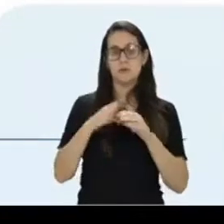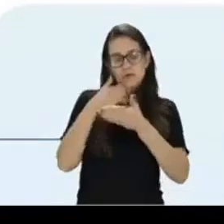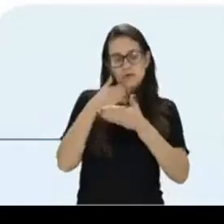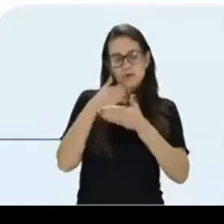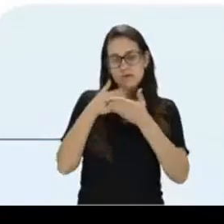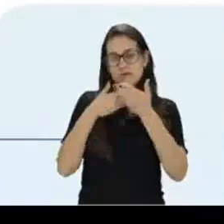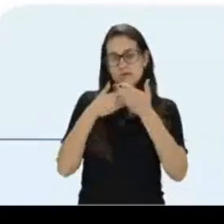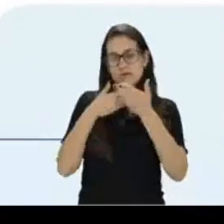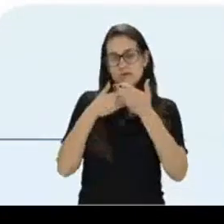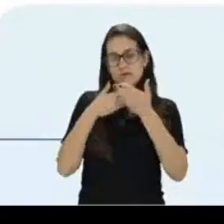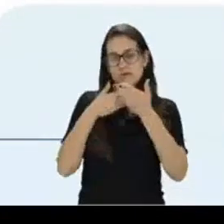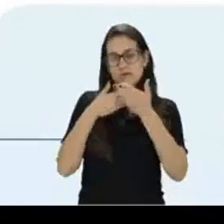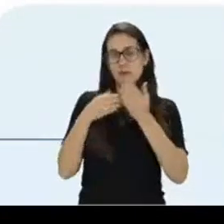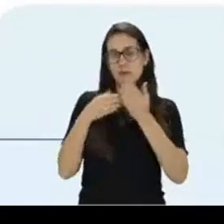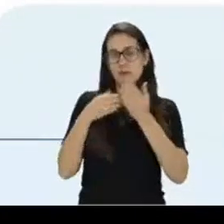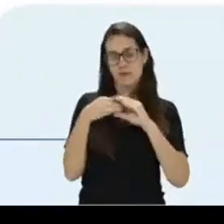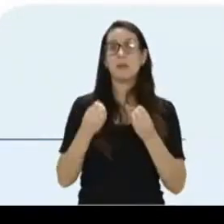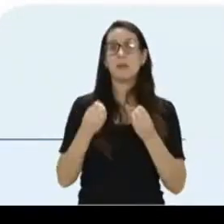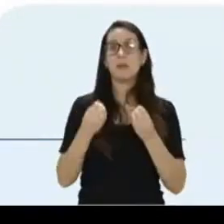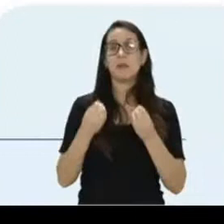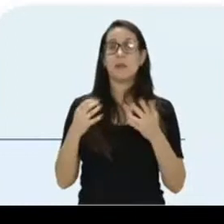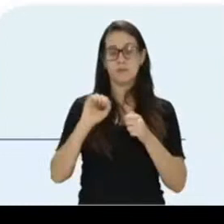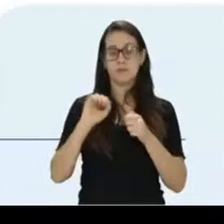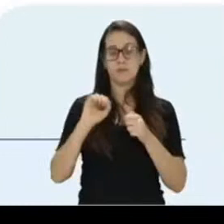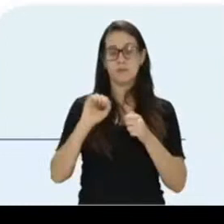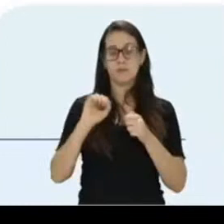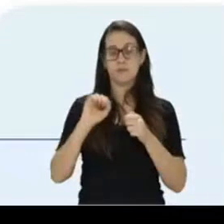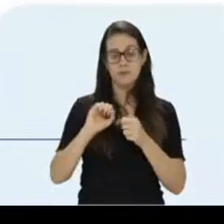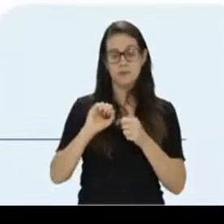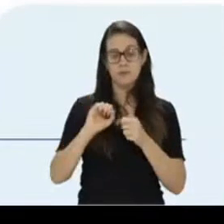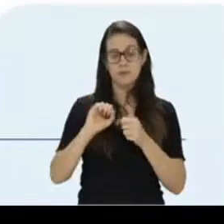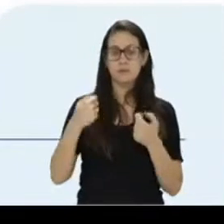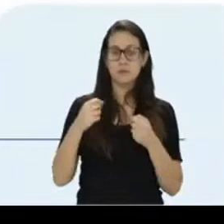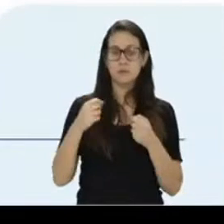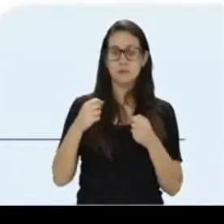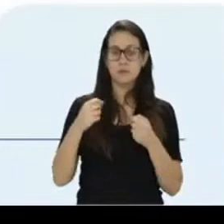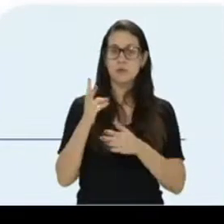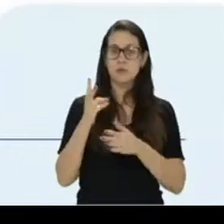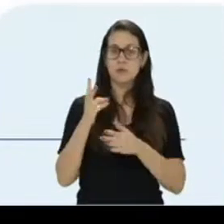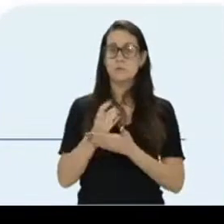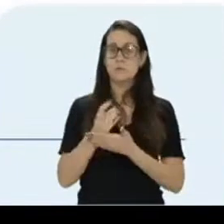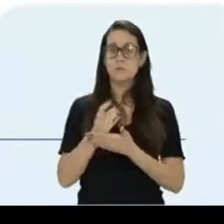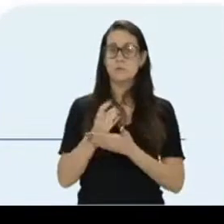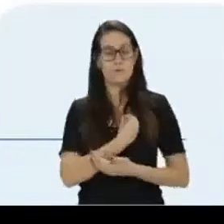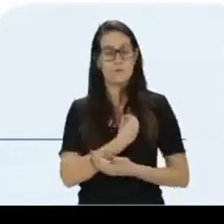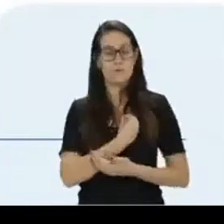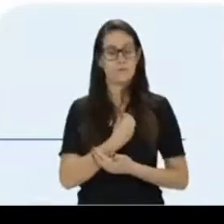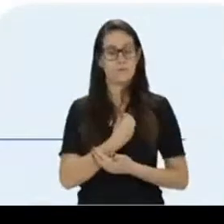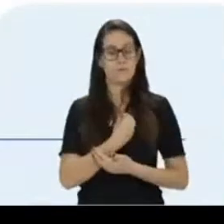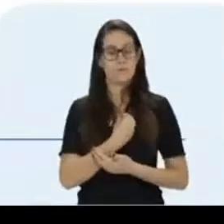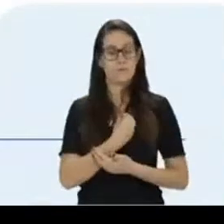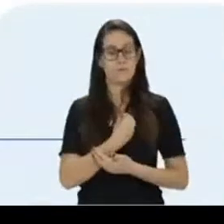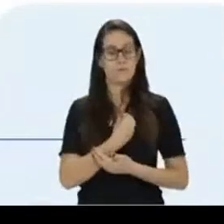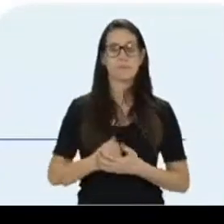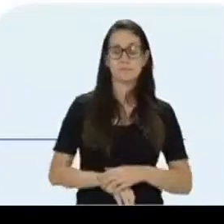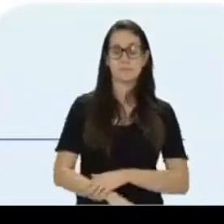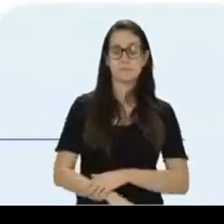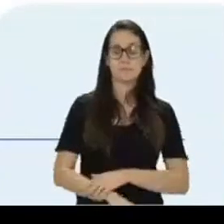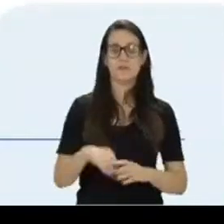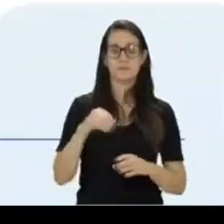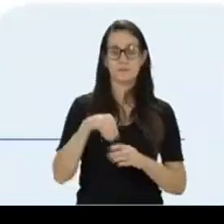subunidades celulares para desempenhar as funções necessárias para a manutenção dos seres vivos, né? Dos seres que são